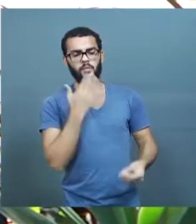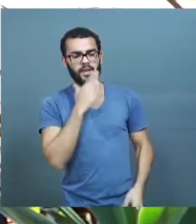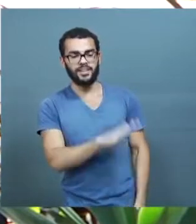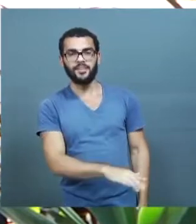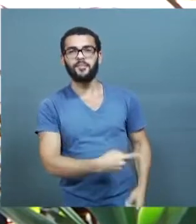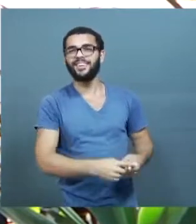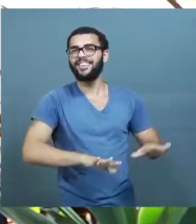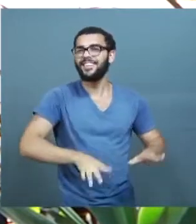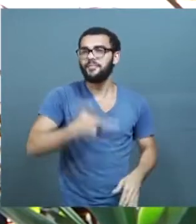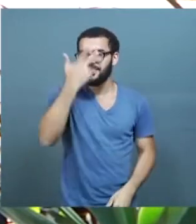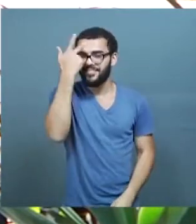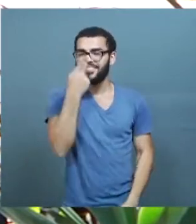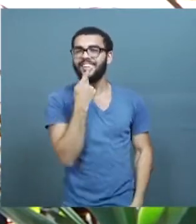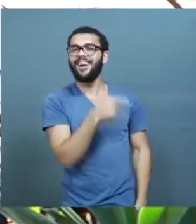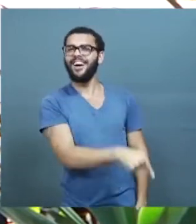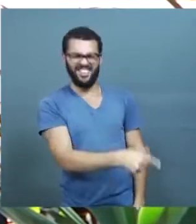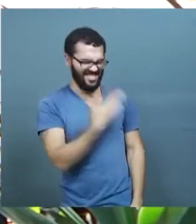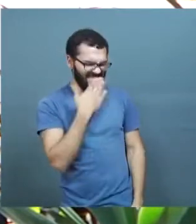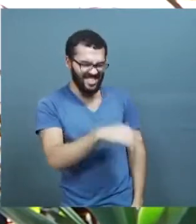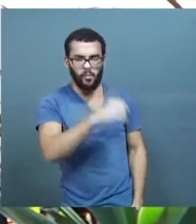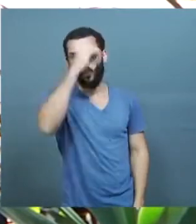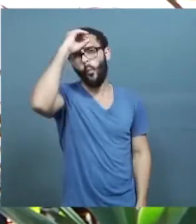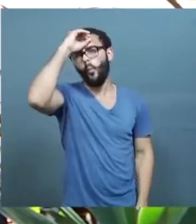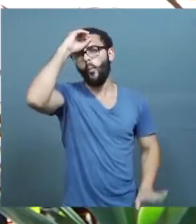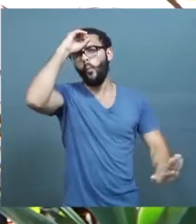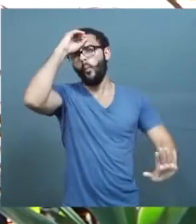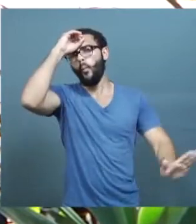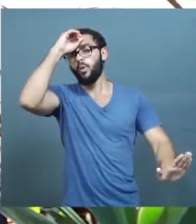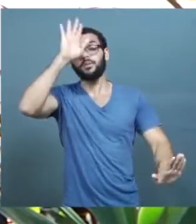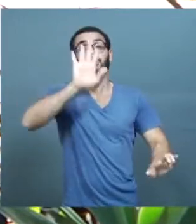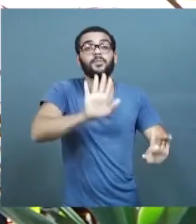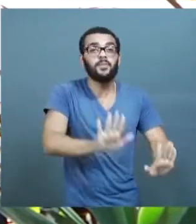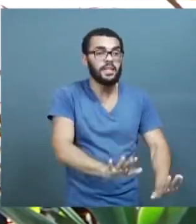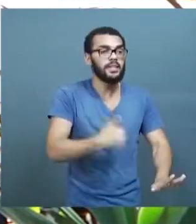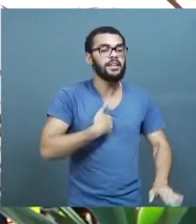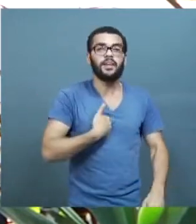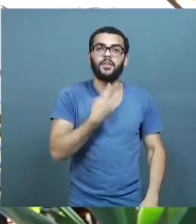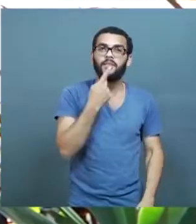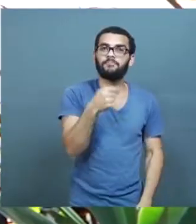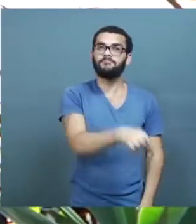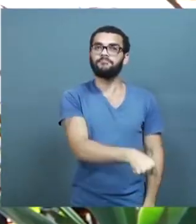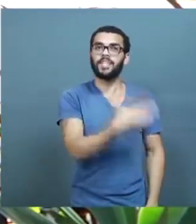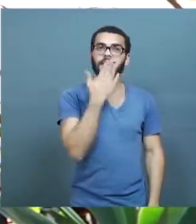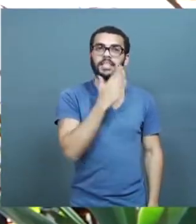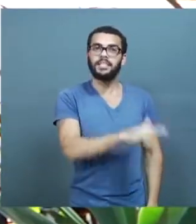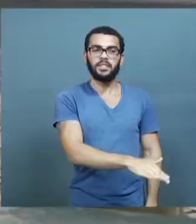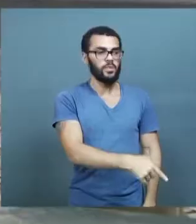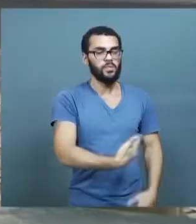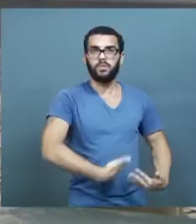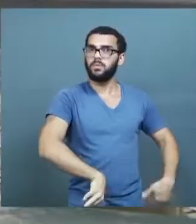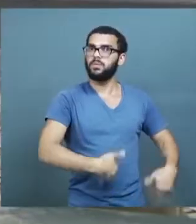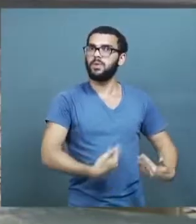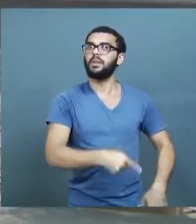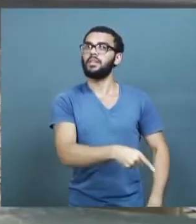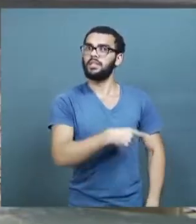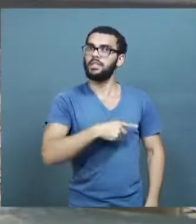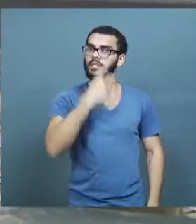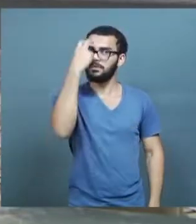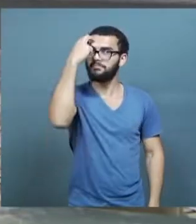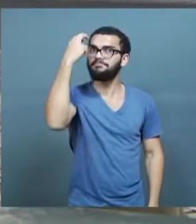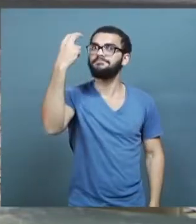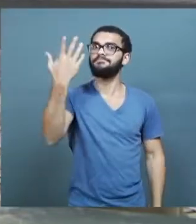nada e a gente não tem nada a aprender com elas. Mas eu acho que criança é um ser sensacional. As